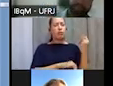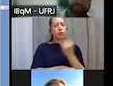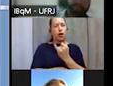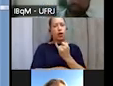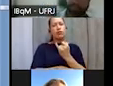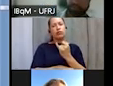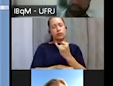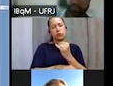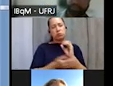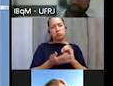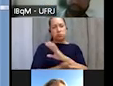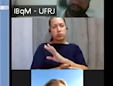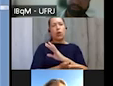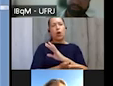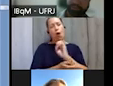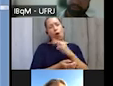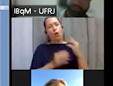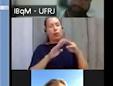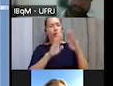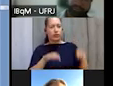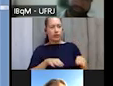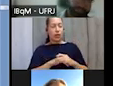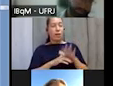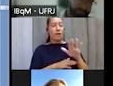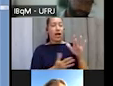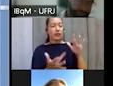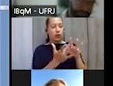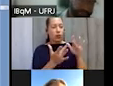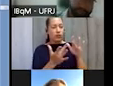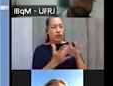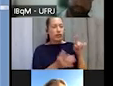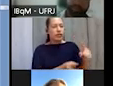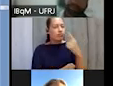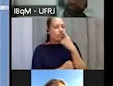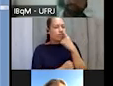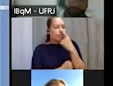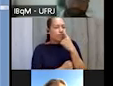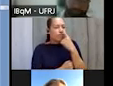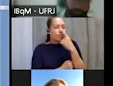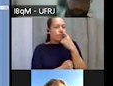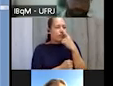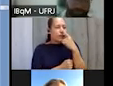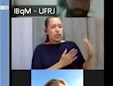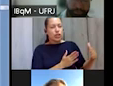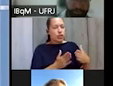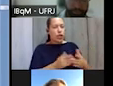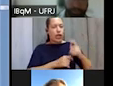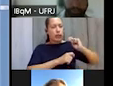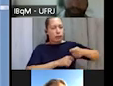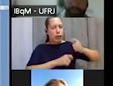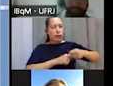ao museu. Mas é esse contato íntimo, na abertura de estradas, nas frentes de